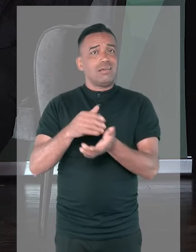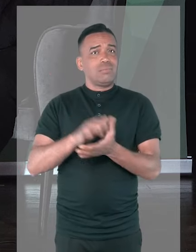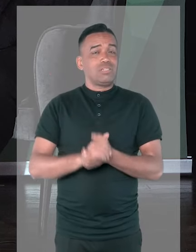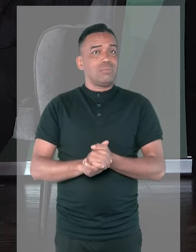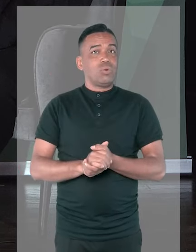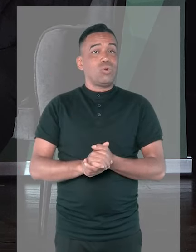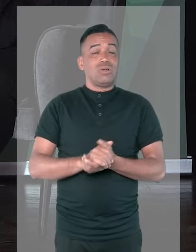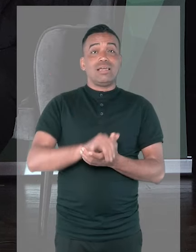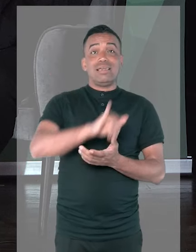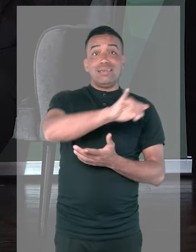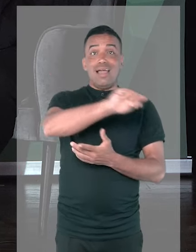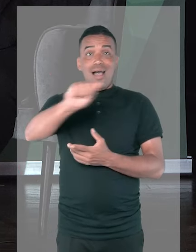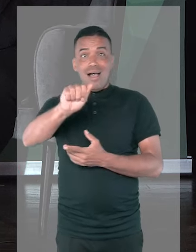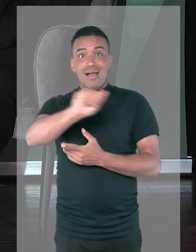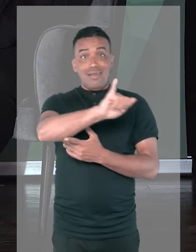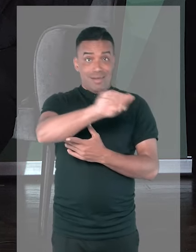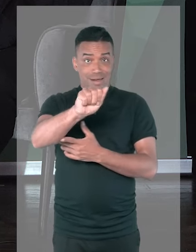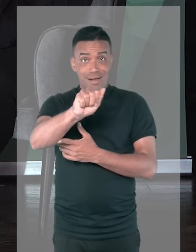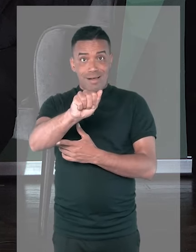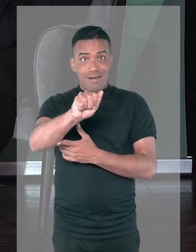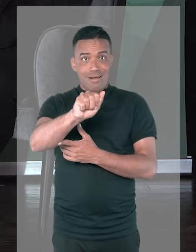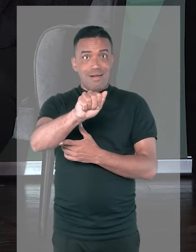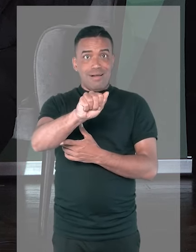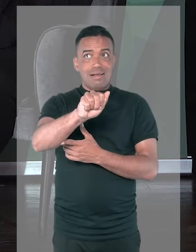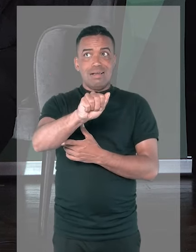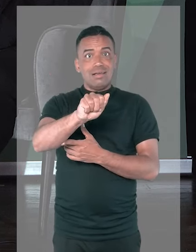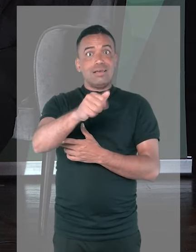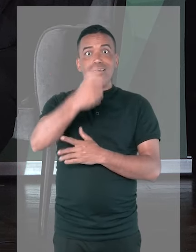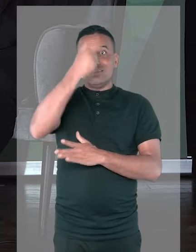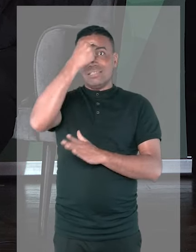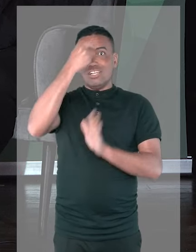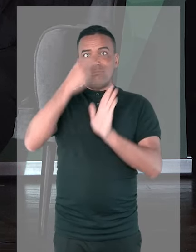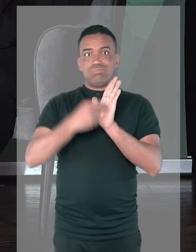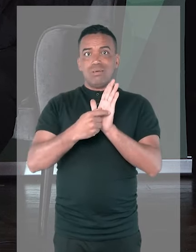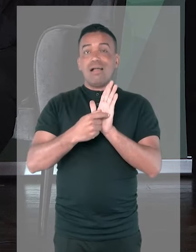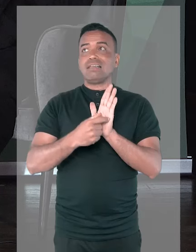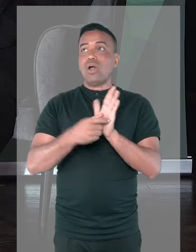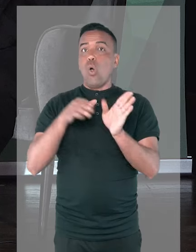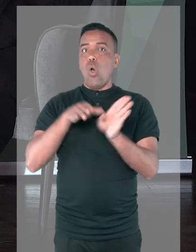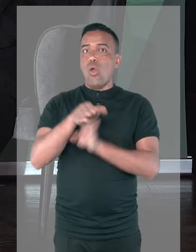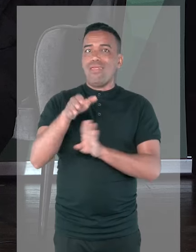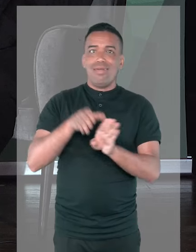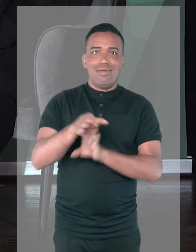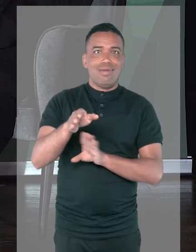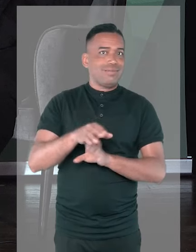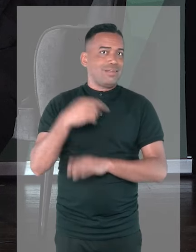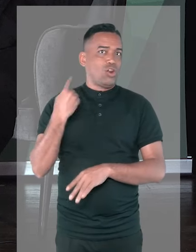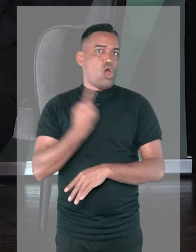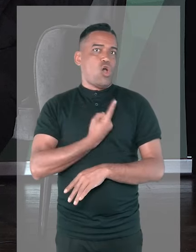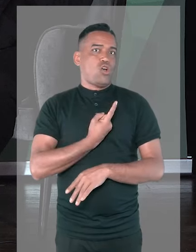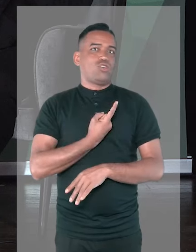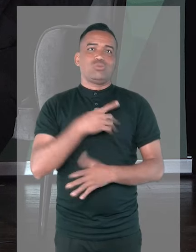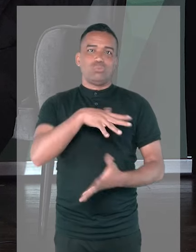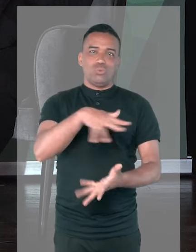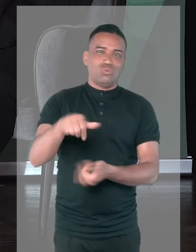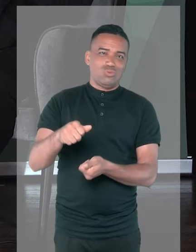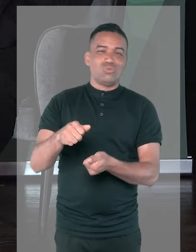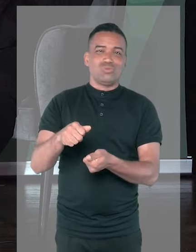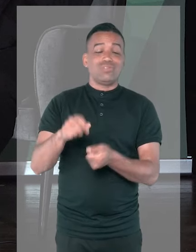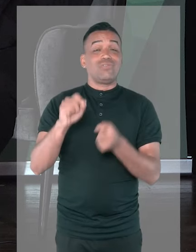artificial que orienta nossas vidas atualmente, ela faz com que cada